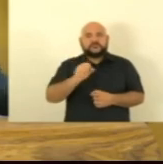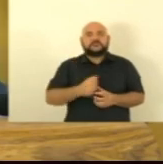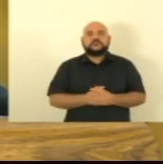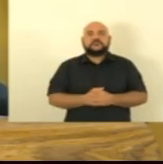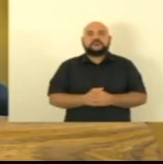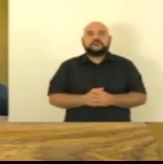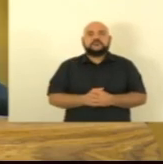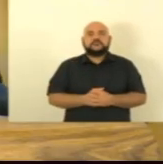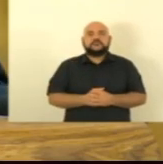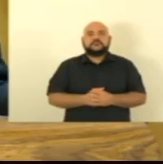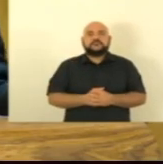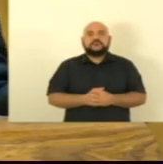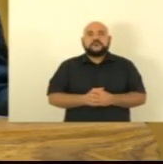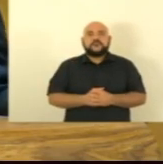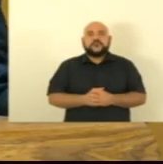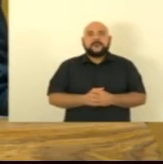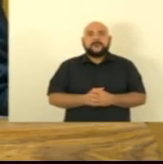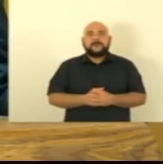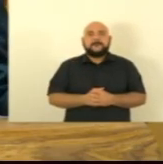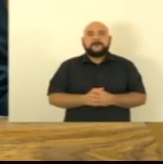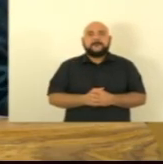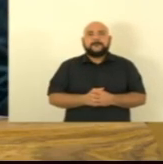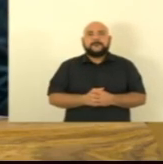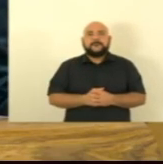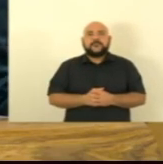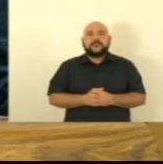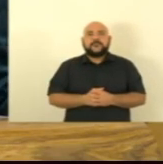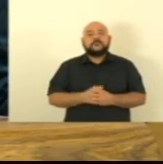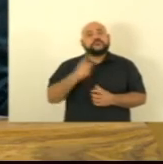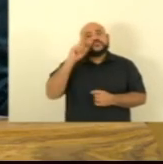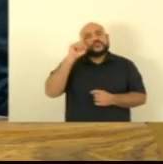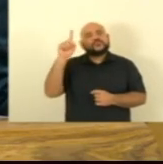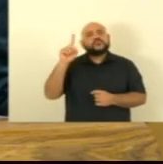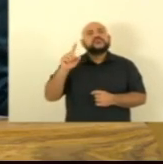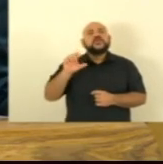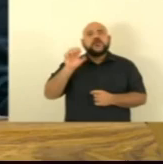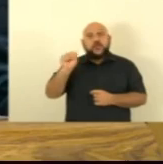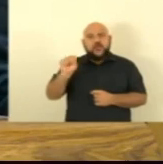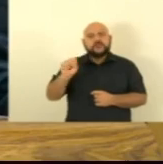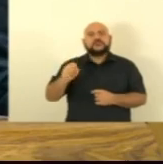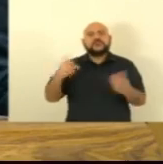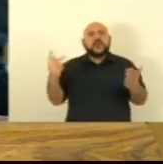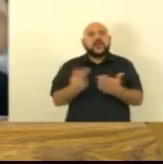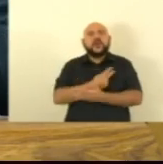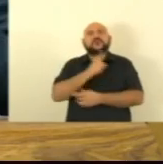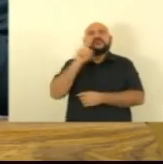o fatídico dia daquela invasão aos três poderes,